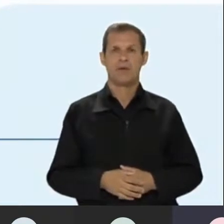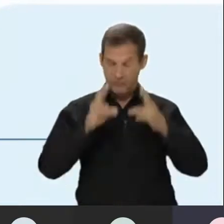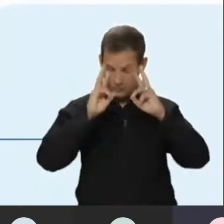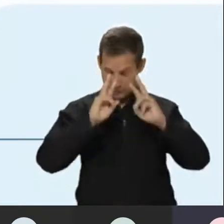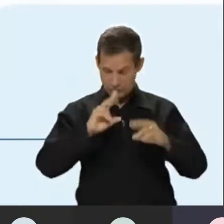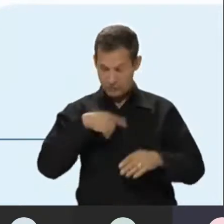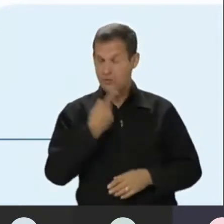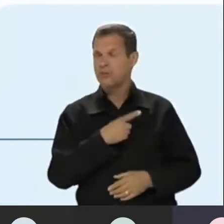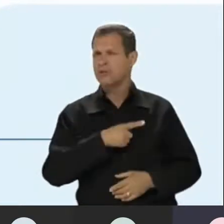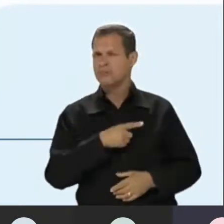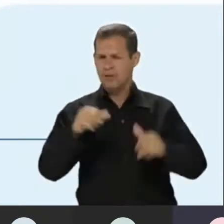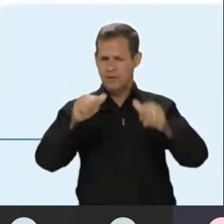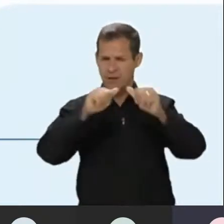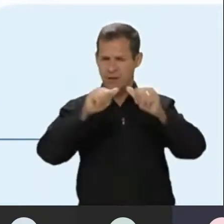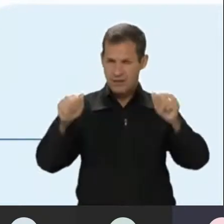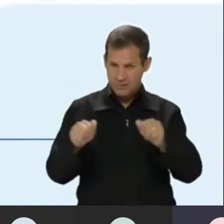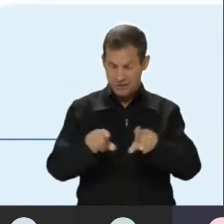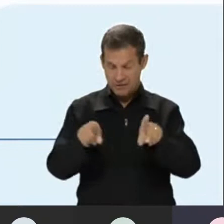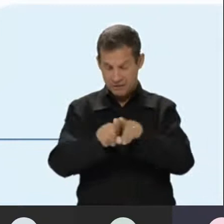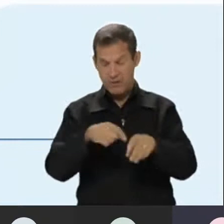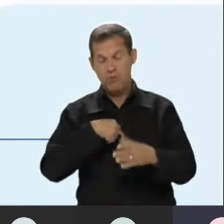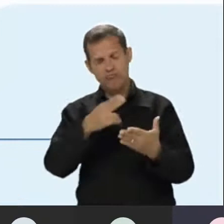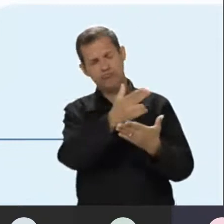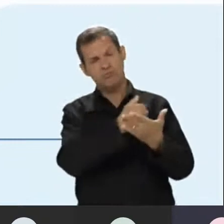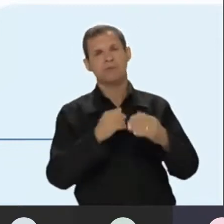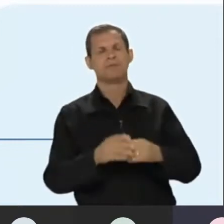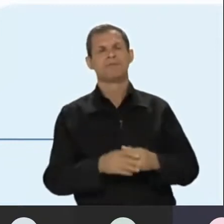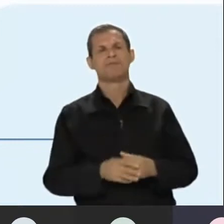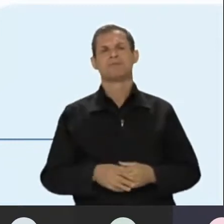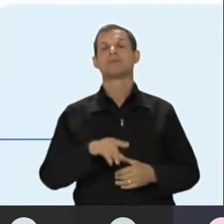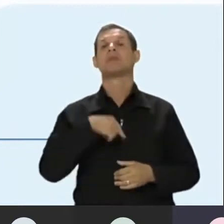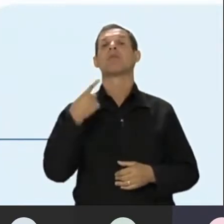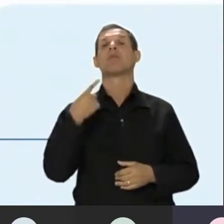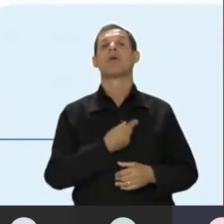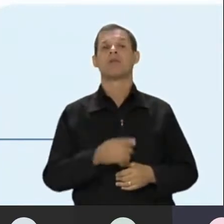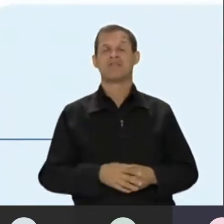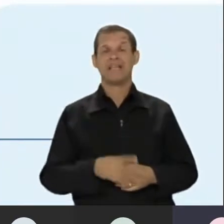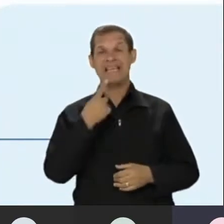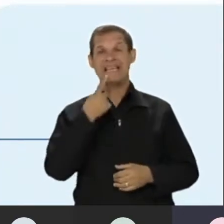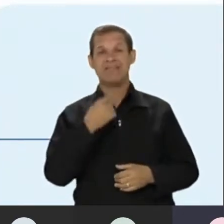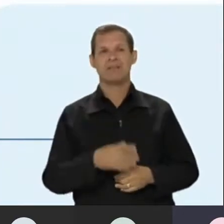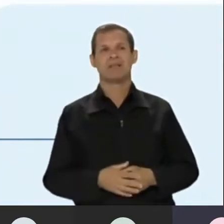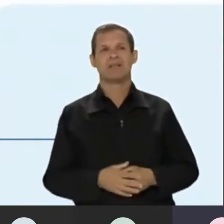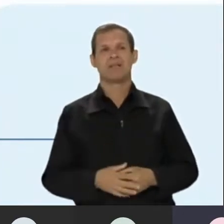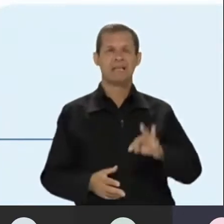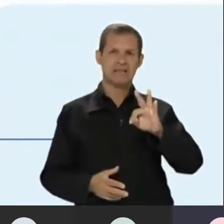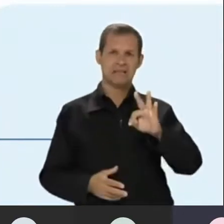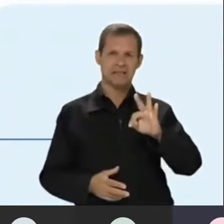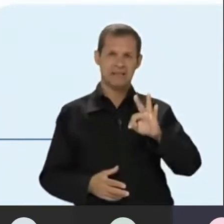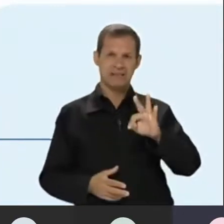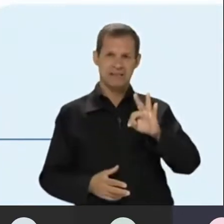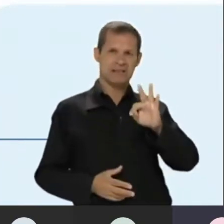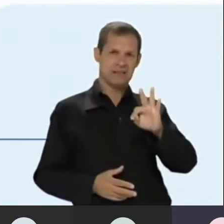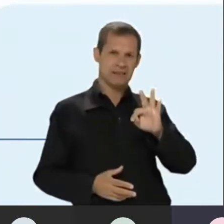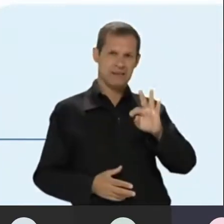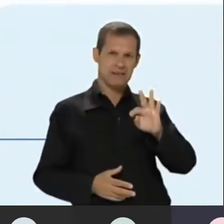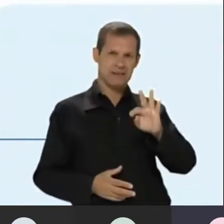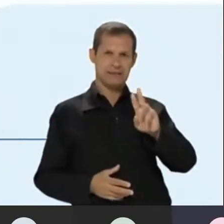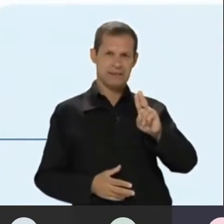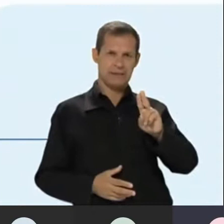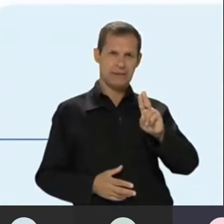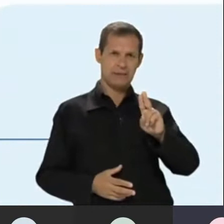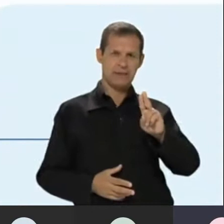Então, olhando aqui, a gente pode observar que, da mesma forma como eu desenhei, nós temos em vermelho a temperatura de bulbo